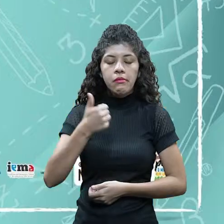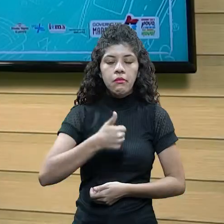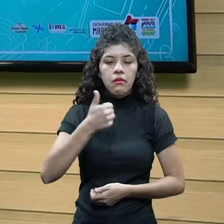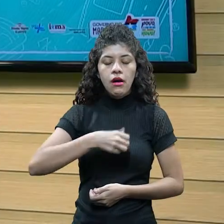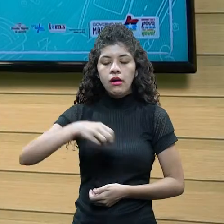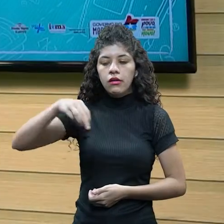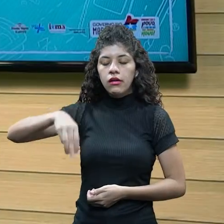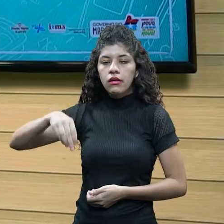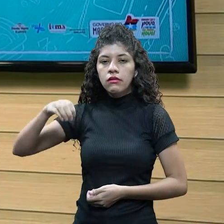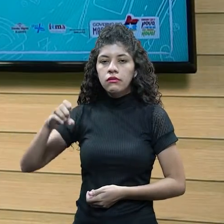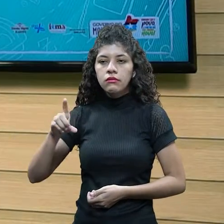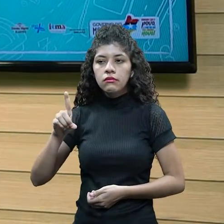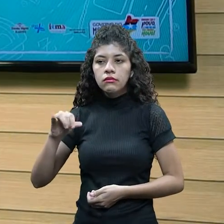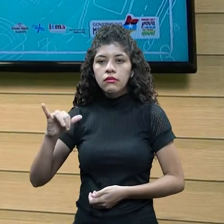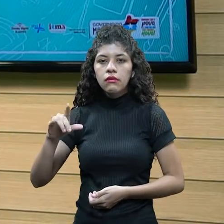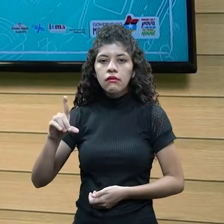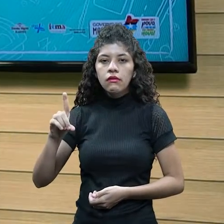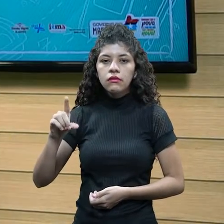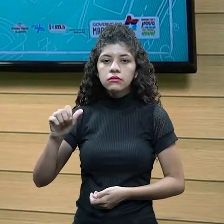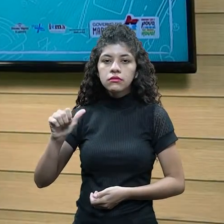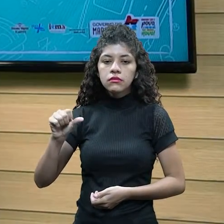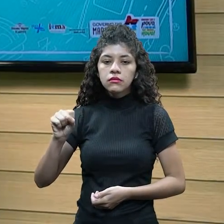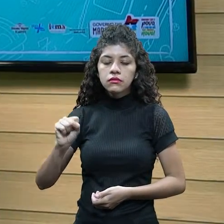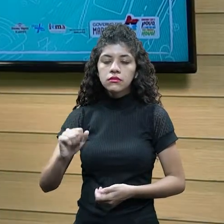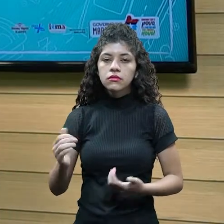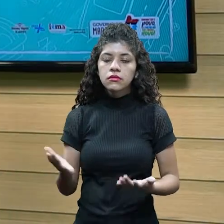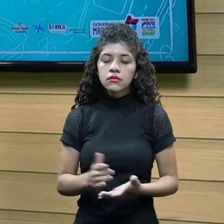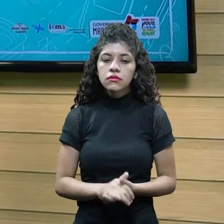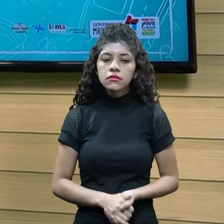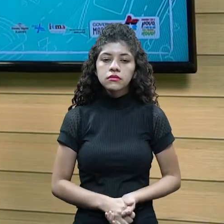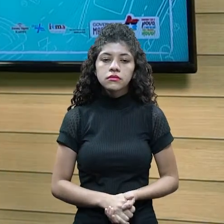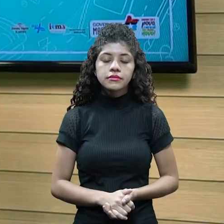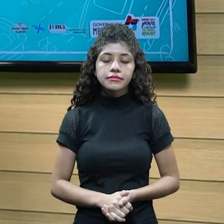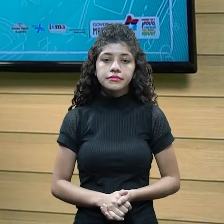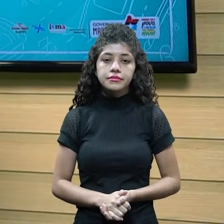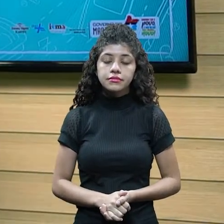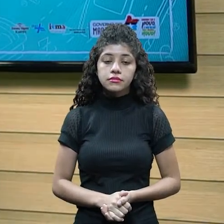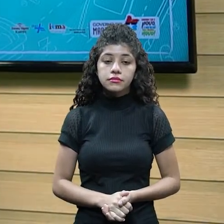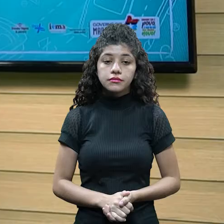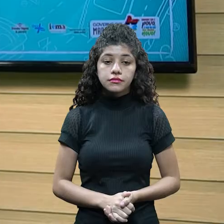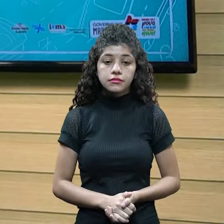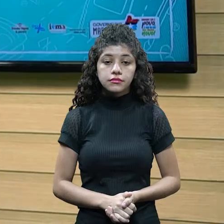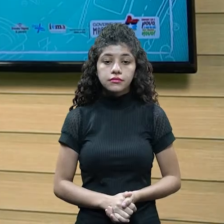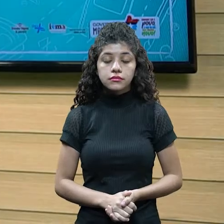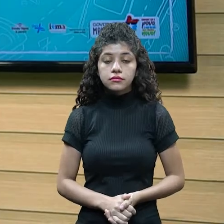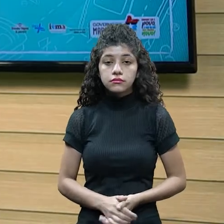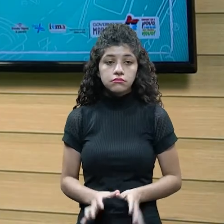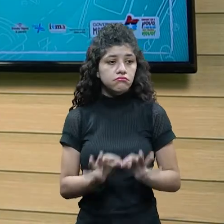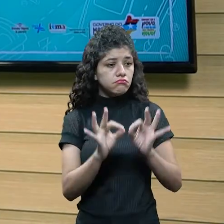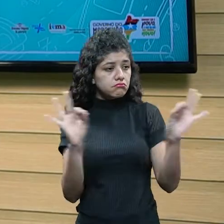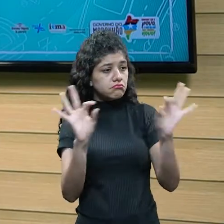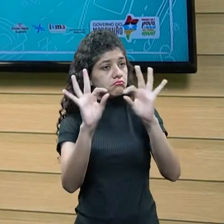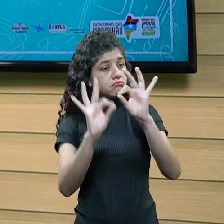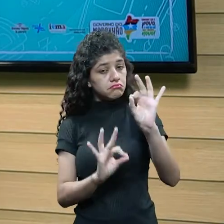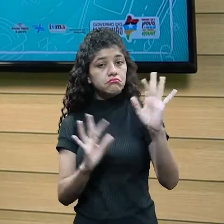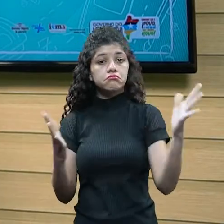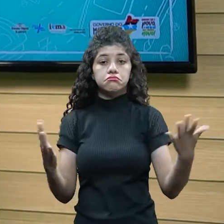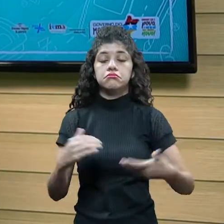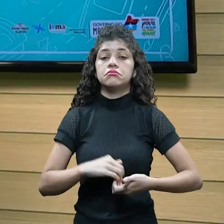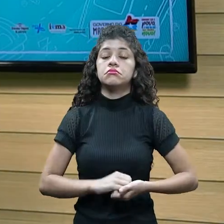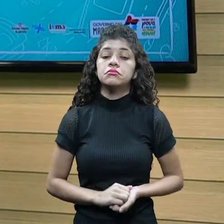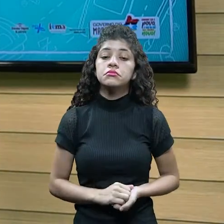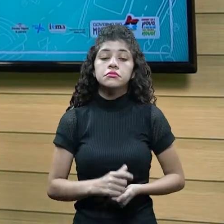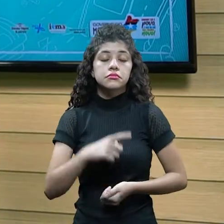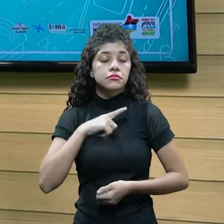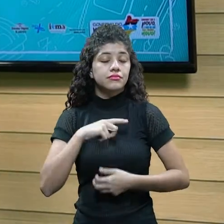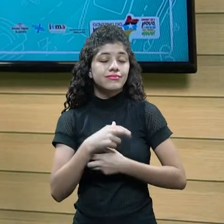estuda 5º ano, 6º ano, na minha época era série, que são as medidas. Como o próprio nome diz, medidas, ideia de medir.